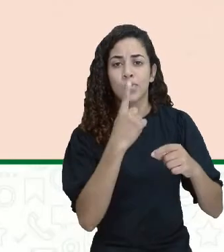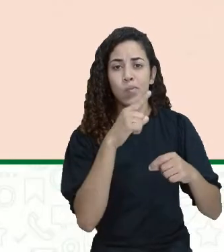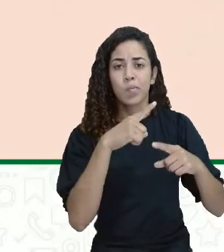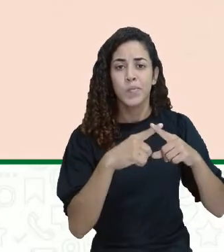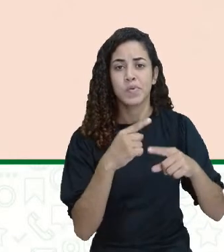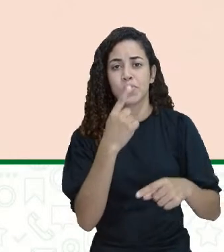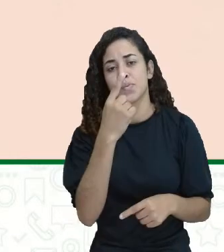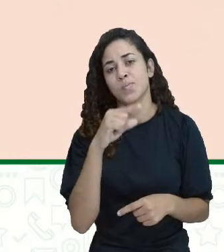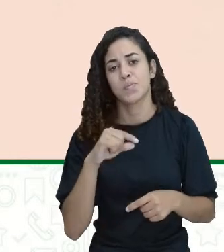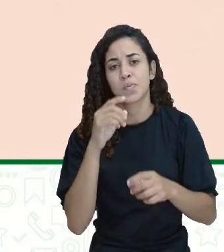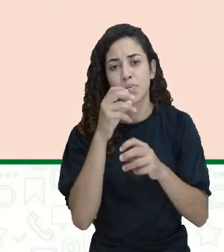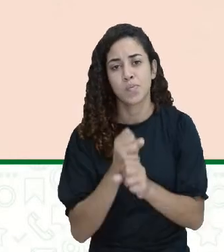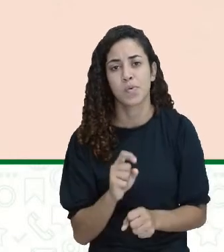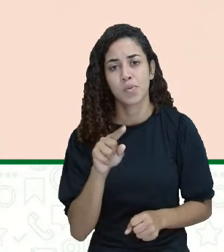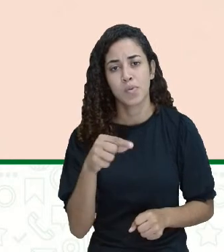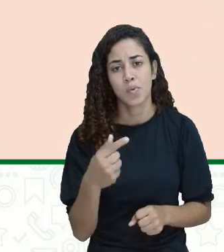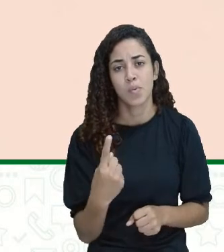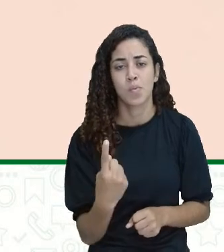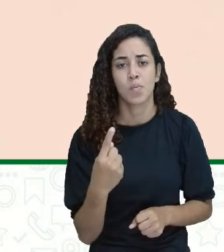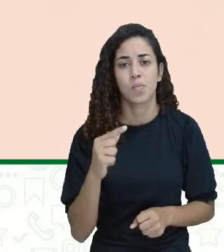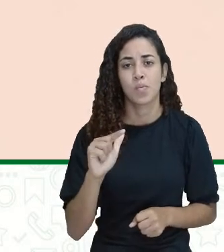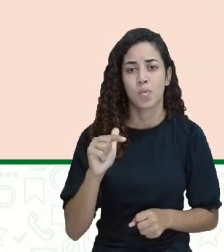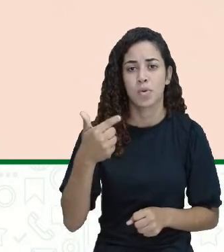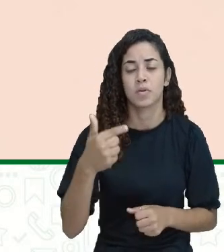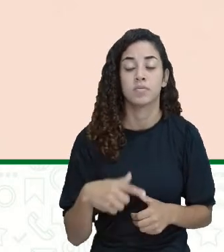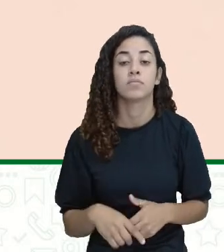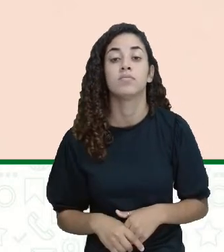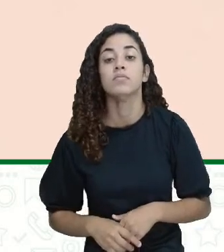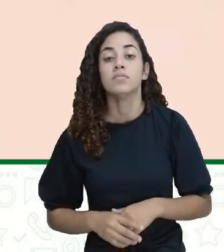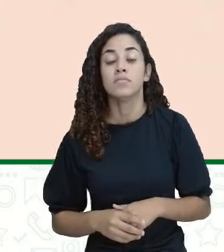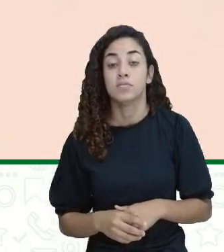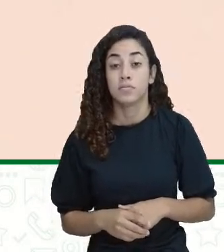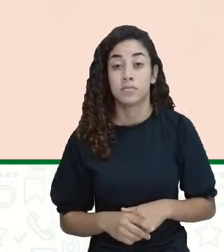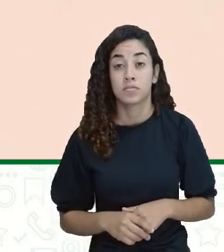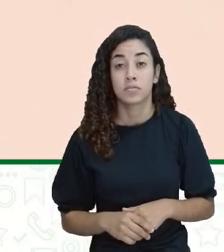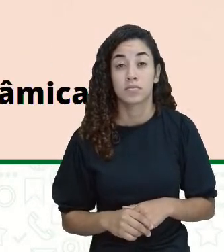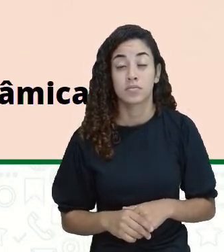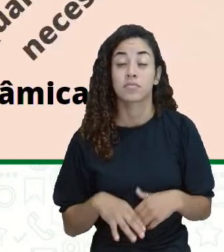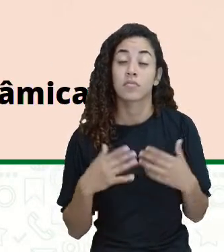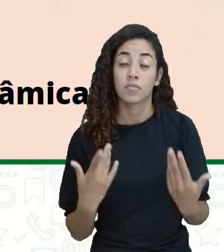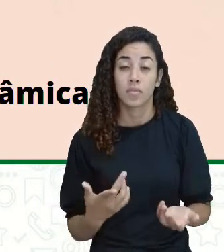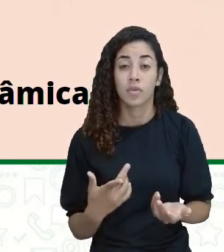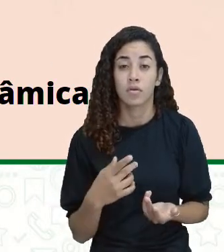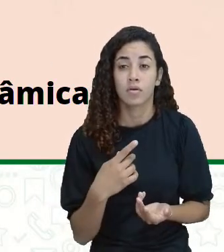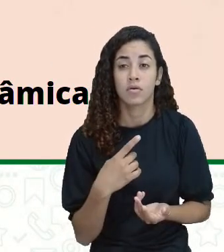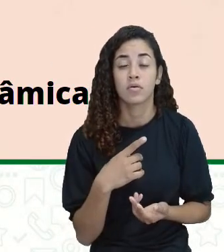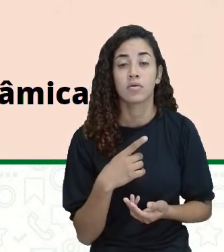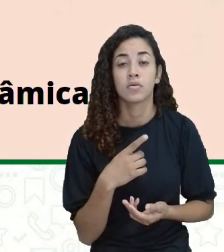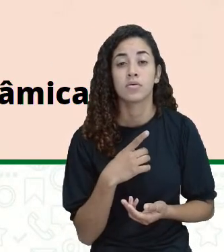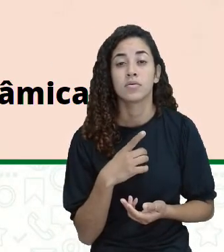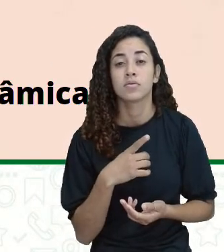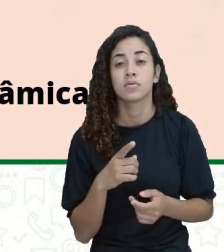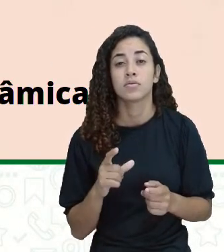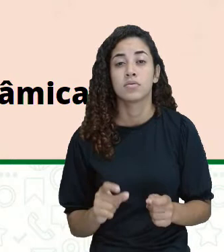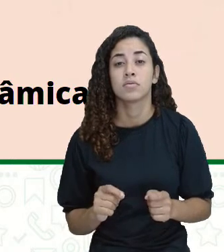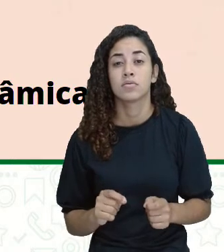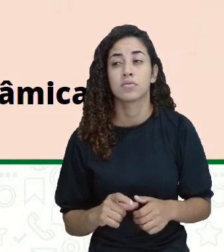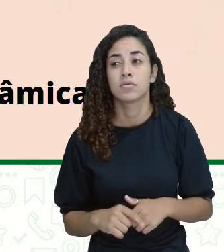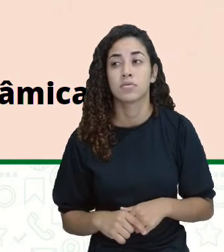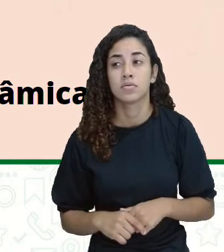1 metro vezes 1 metro, que vai dar 1 metro quadrado. Então, eu tenho